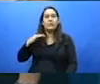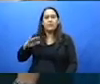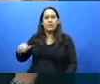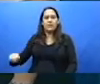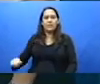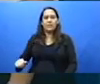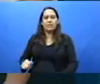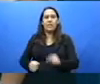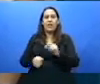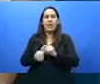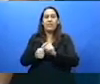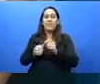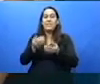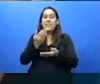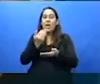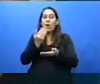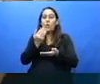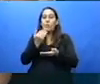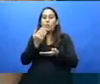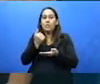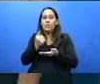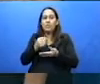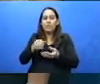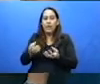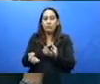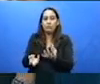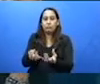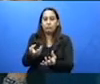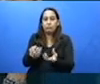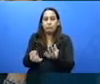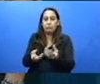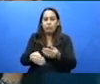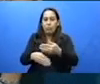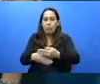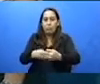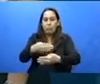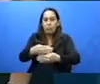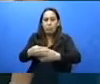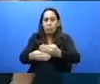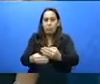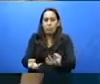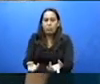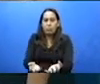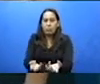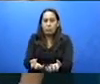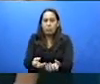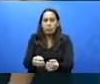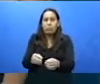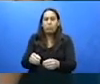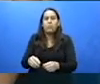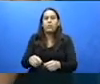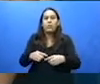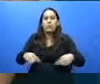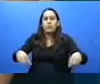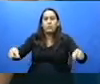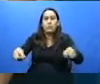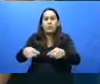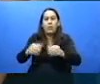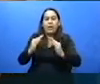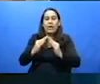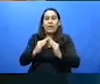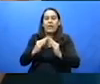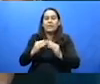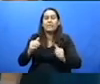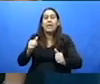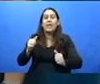criança, fazia comidinha em fogões de tijolos, empilhados no chão do quintal. Eu brincava de pega-pega